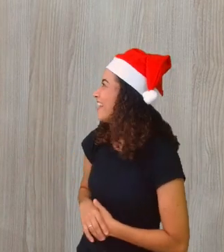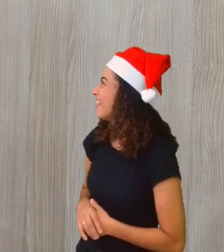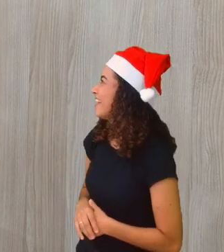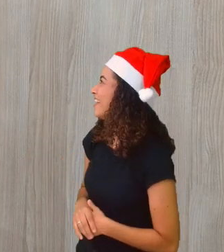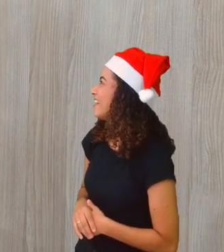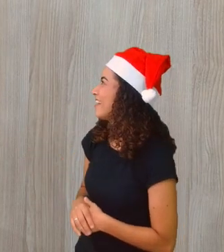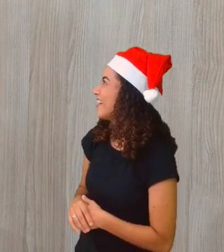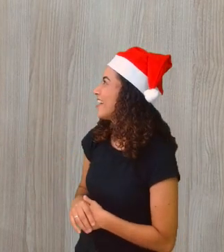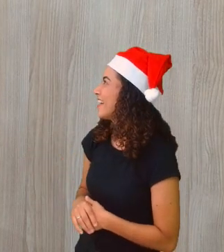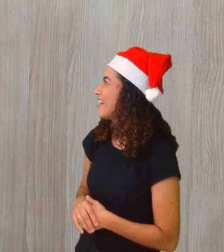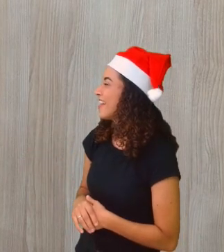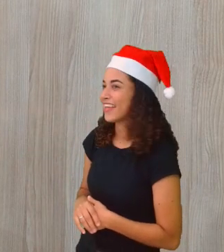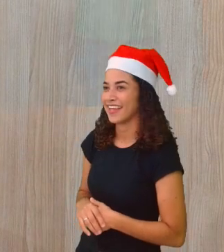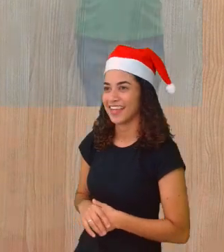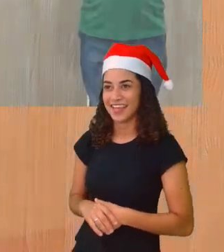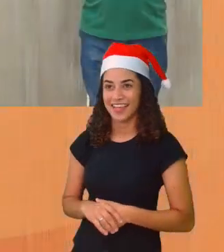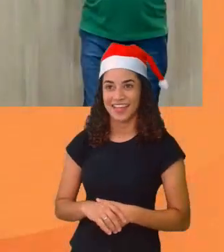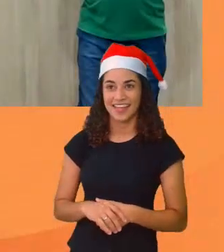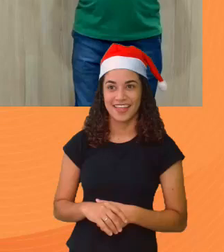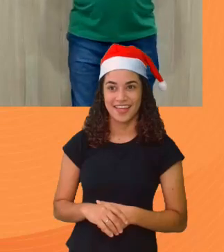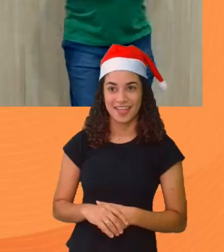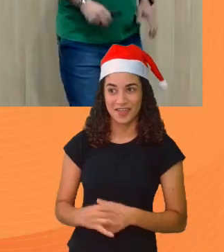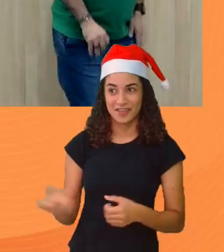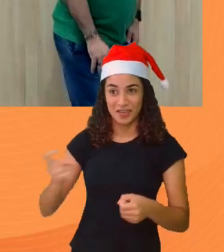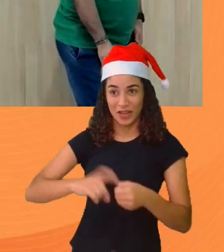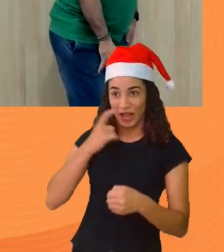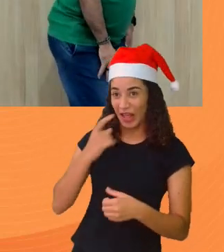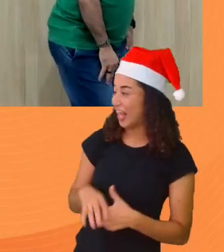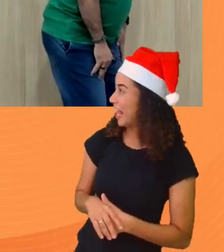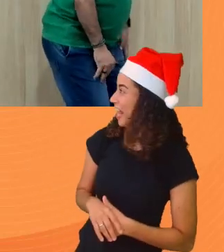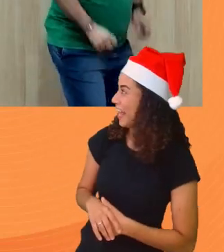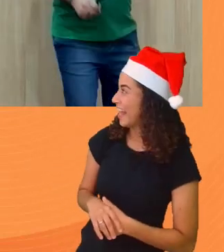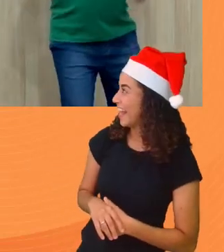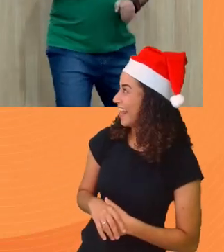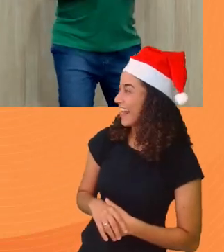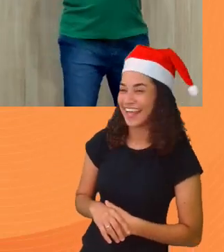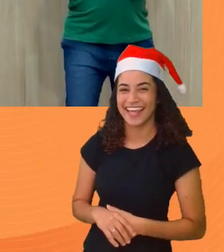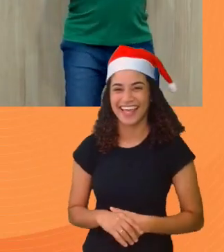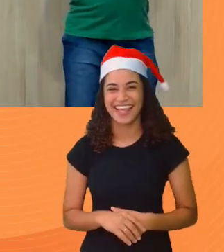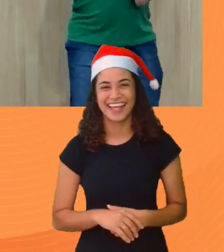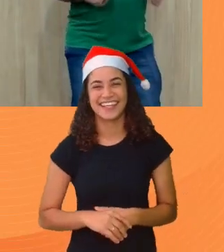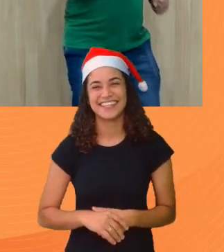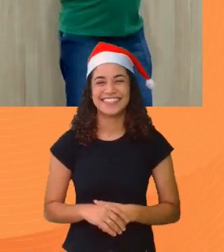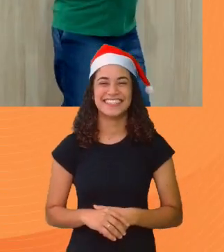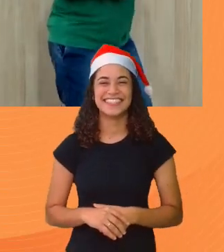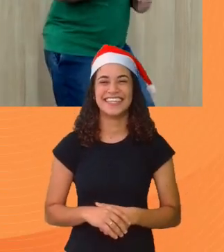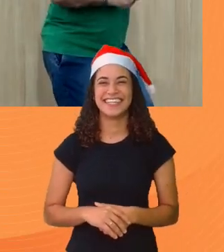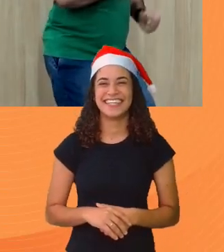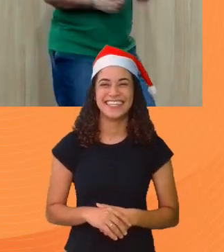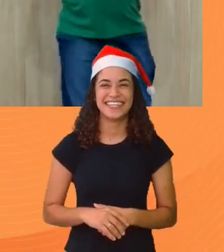Juninho. Voltou o vídeo aí. Voltou. Olha, olha.